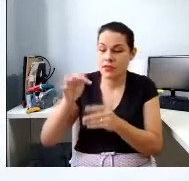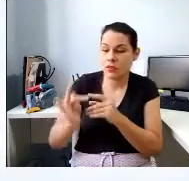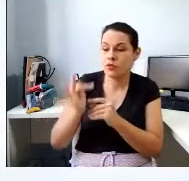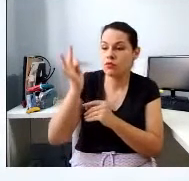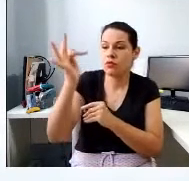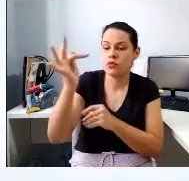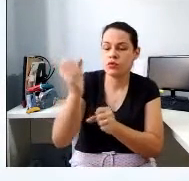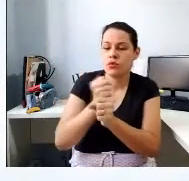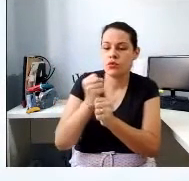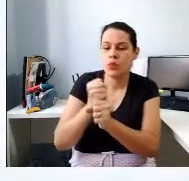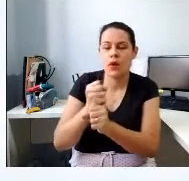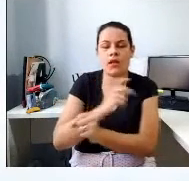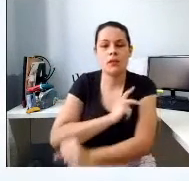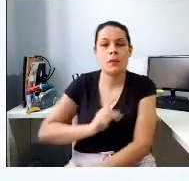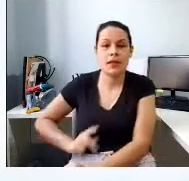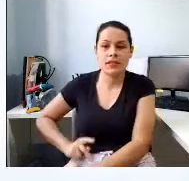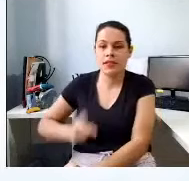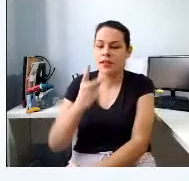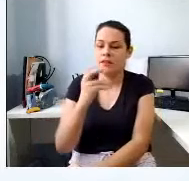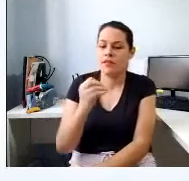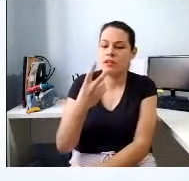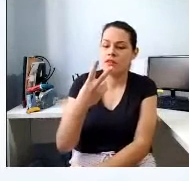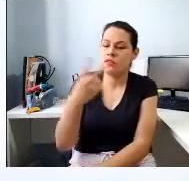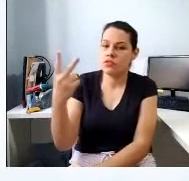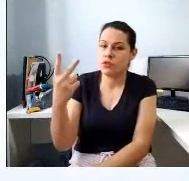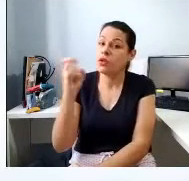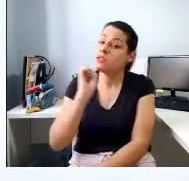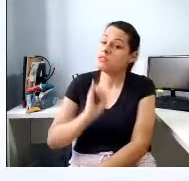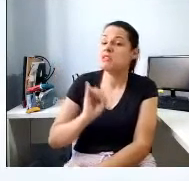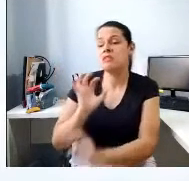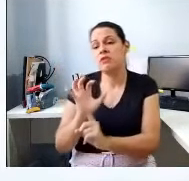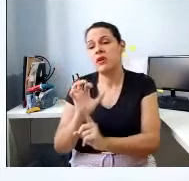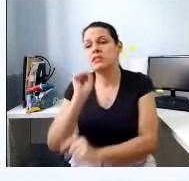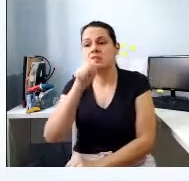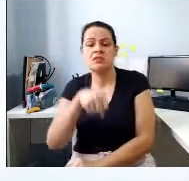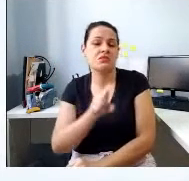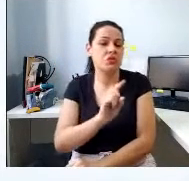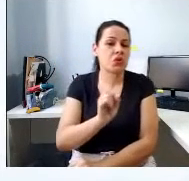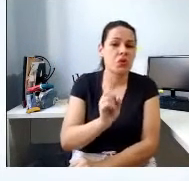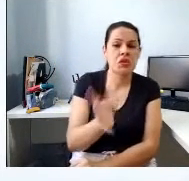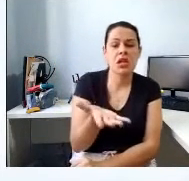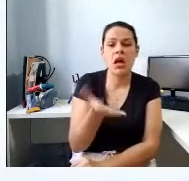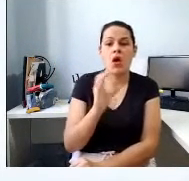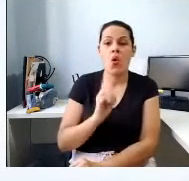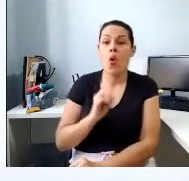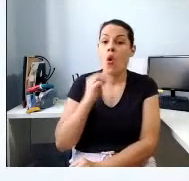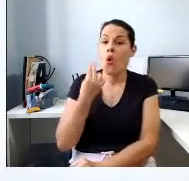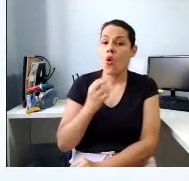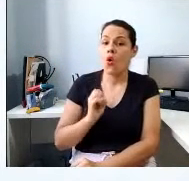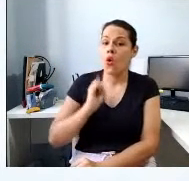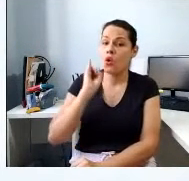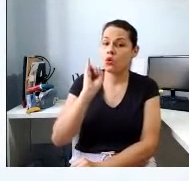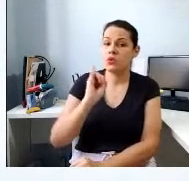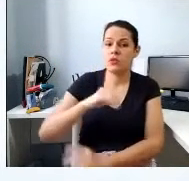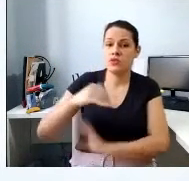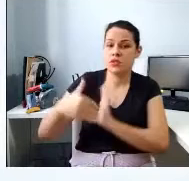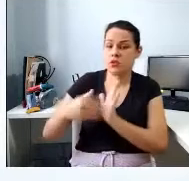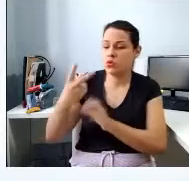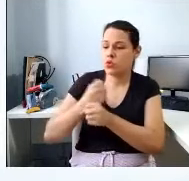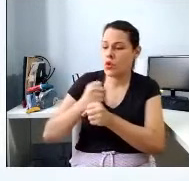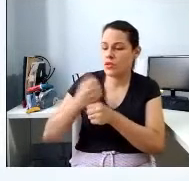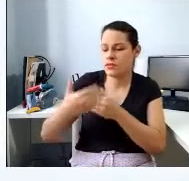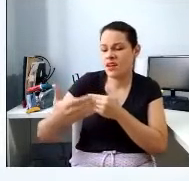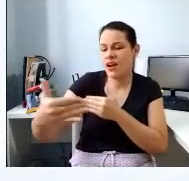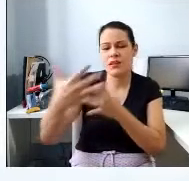de 2022? Se é que ela impacta de alguma forma, ou se pulveriza esse resultado nesses 2 anos. Qual é